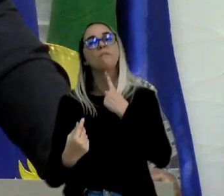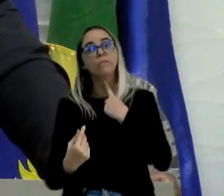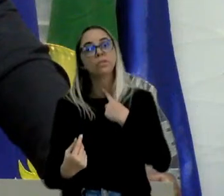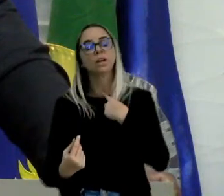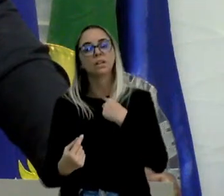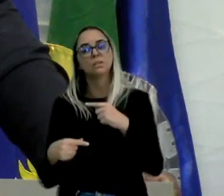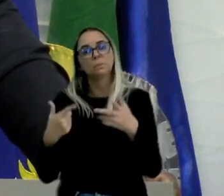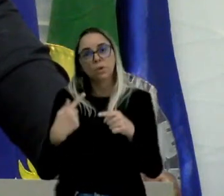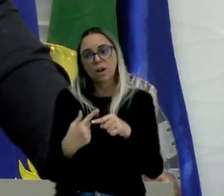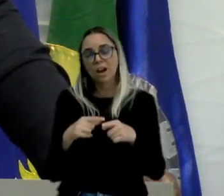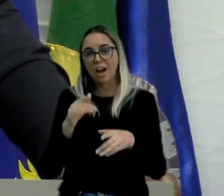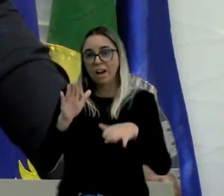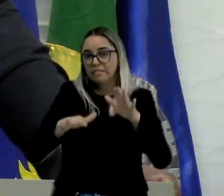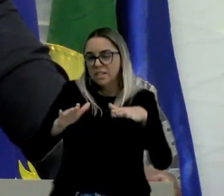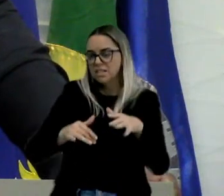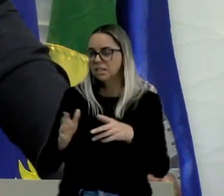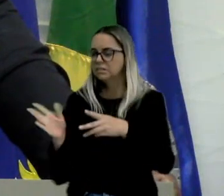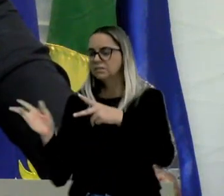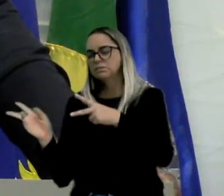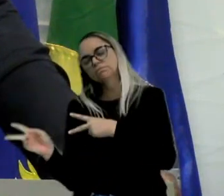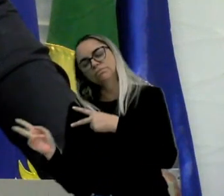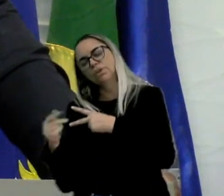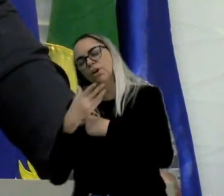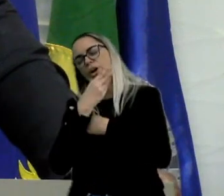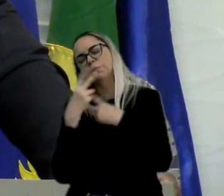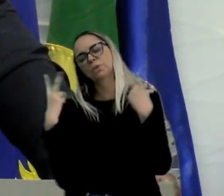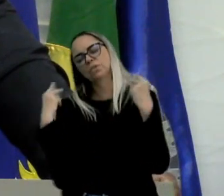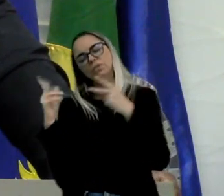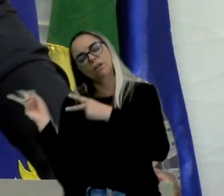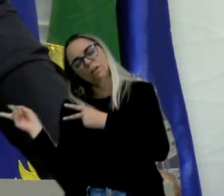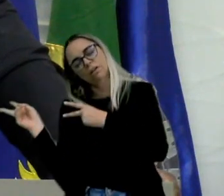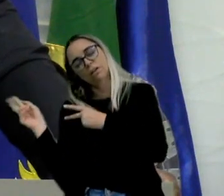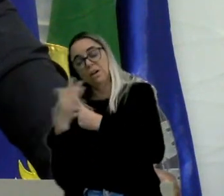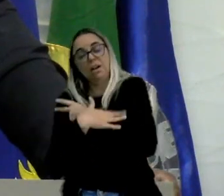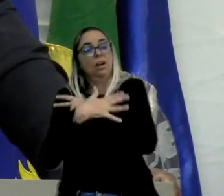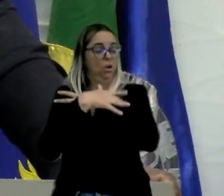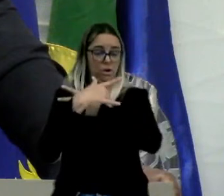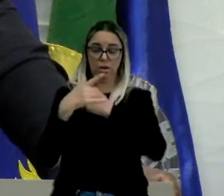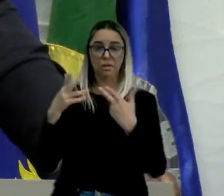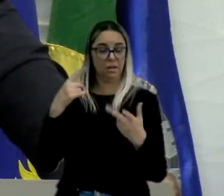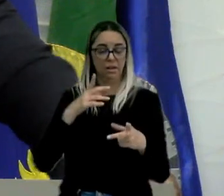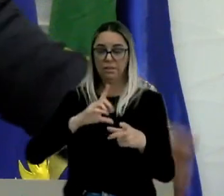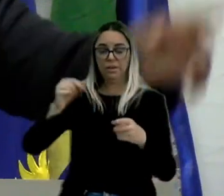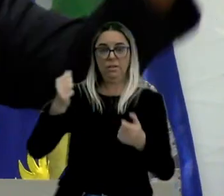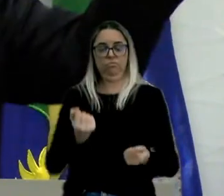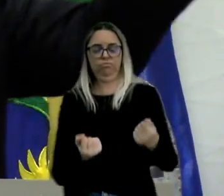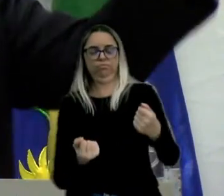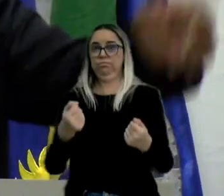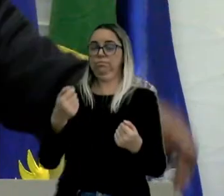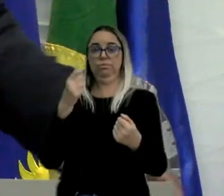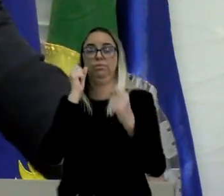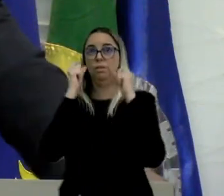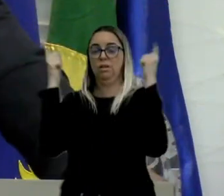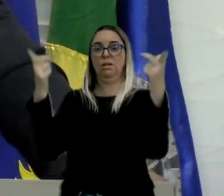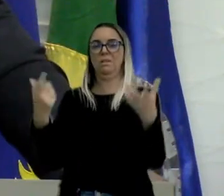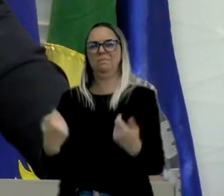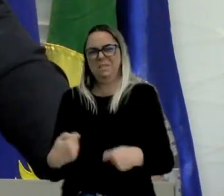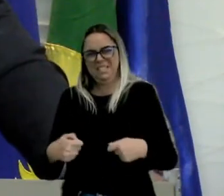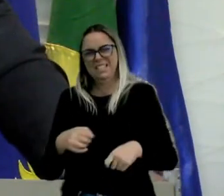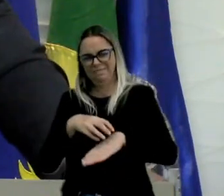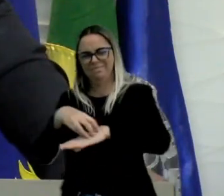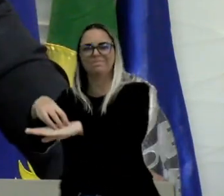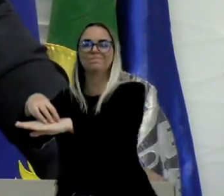acaba chegar meite 1 hora da manhã acaba tirar o carro e sair conduzindo pessoas para